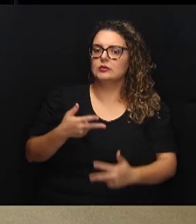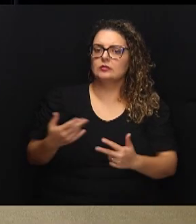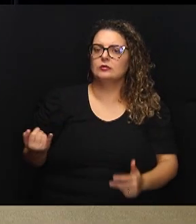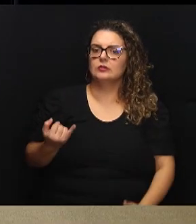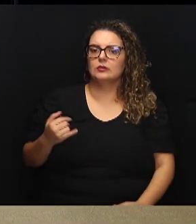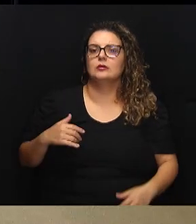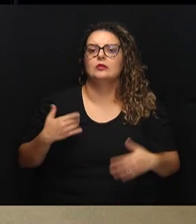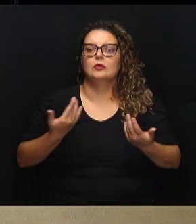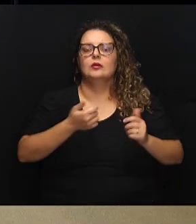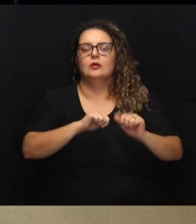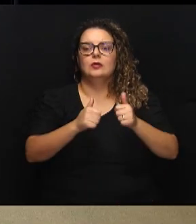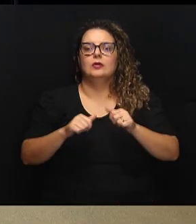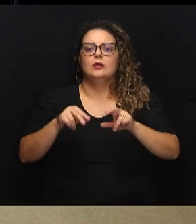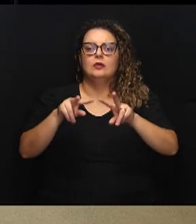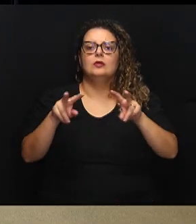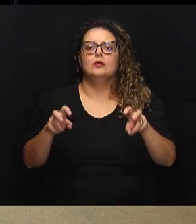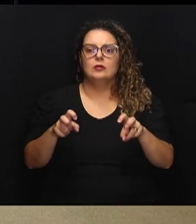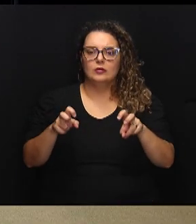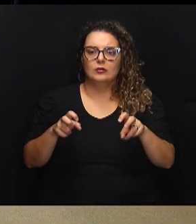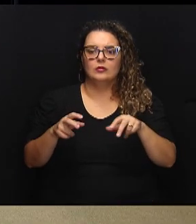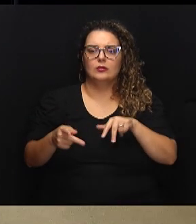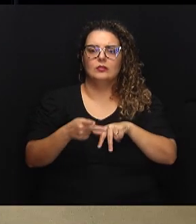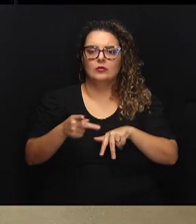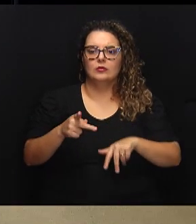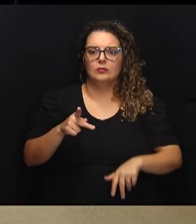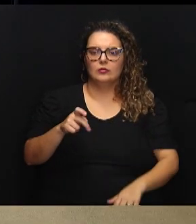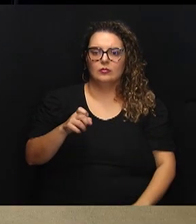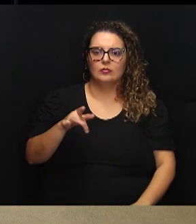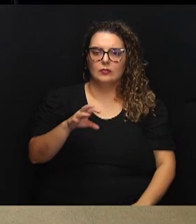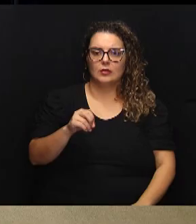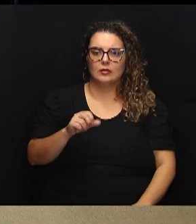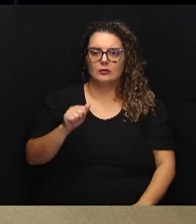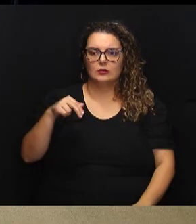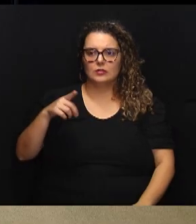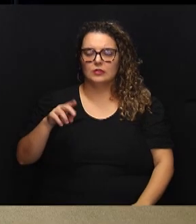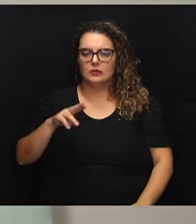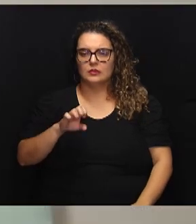sua avaliação sobre essa fala do Pedro, Andressa?